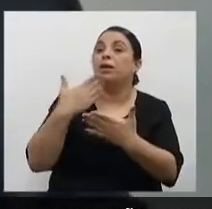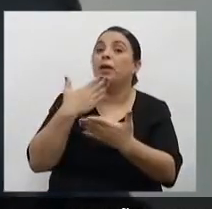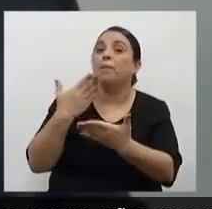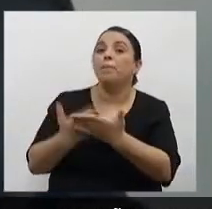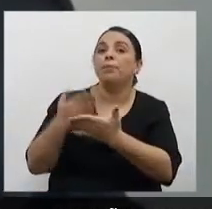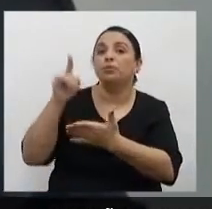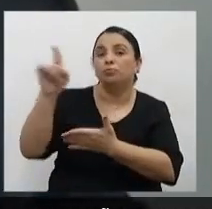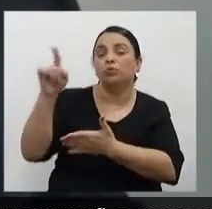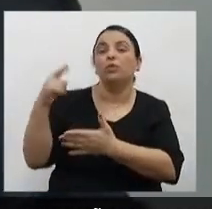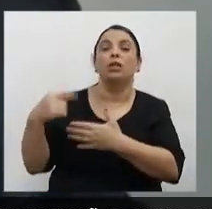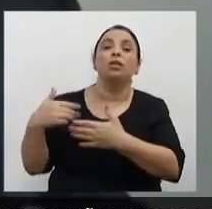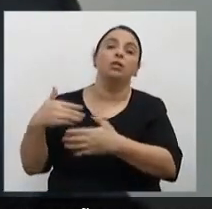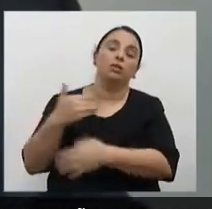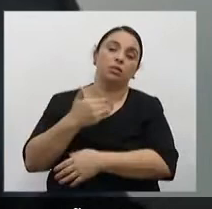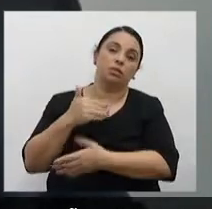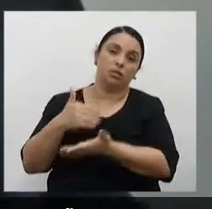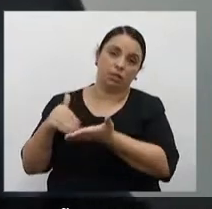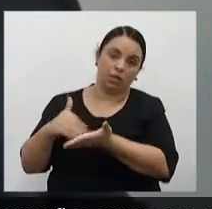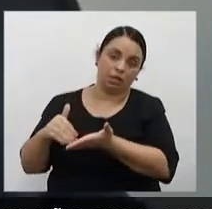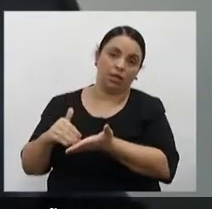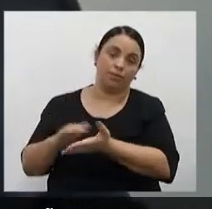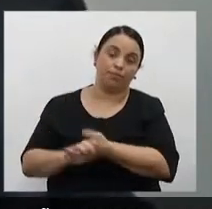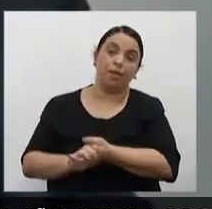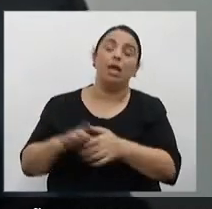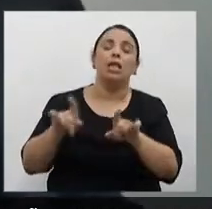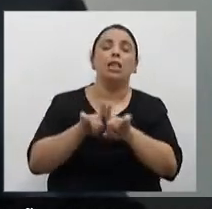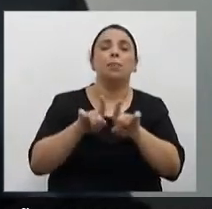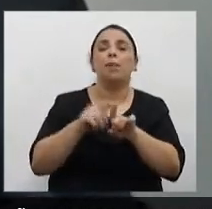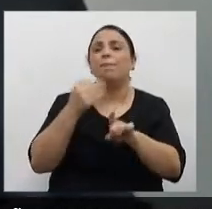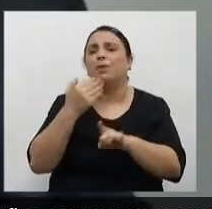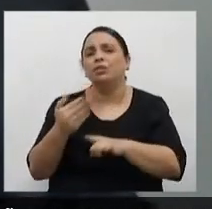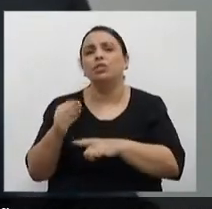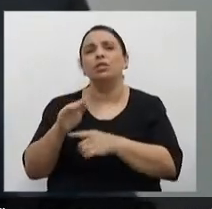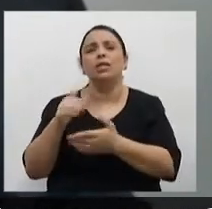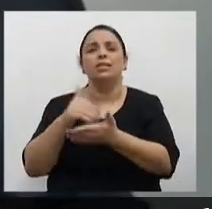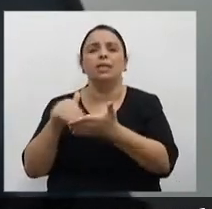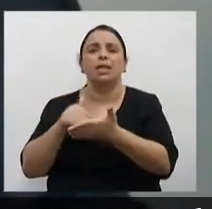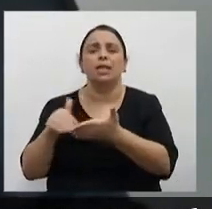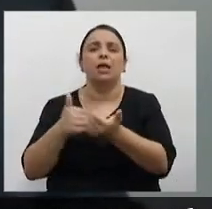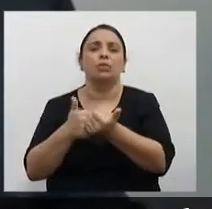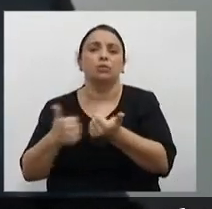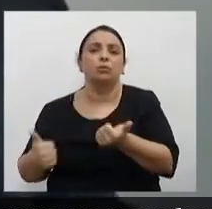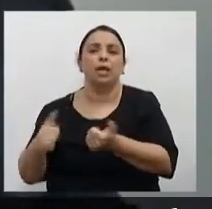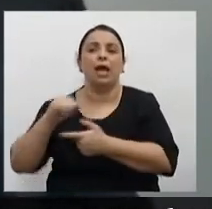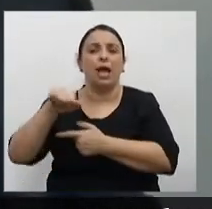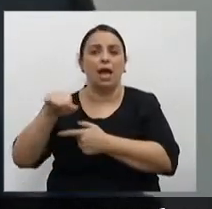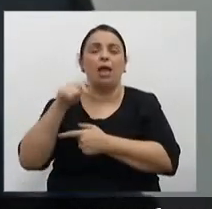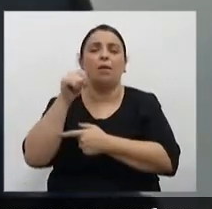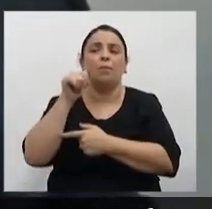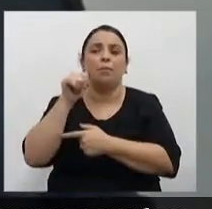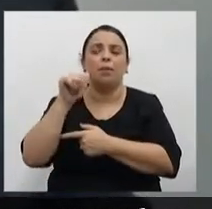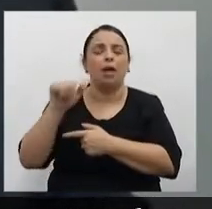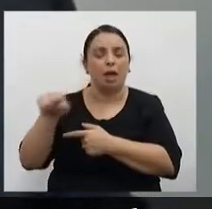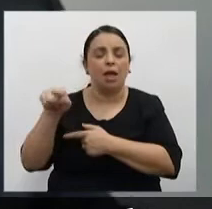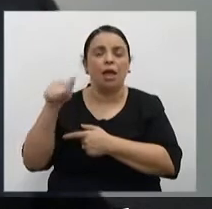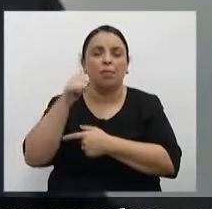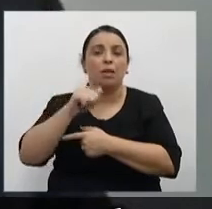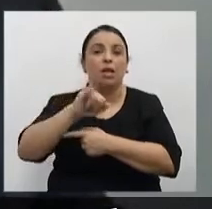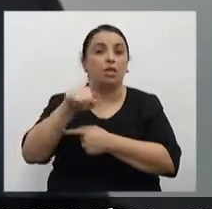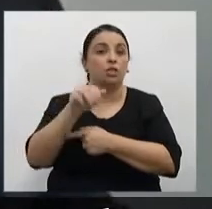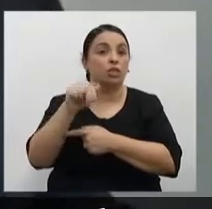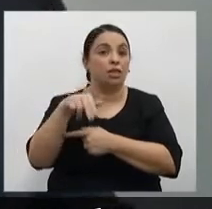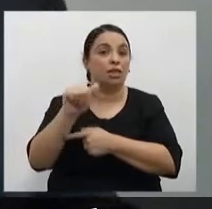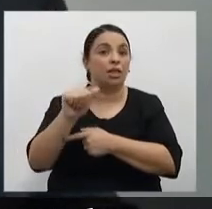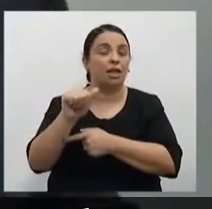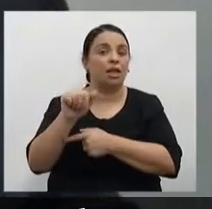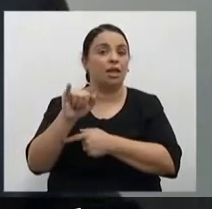pública. E pedir ao secretário, à nossa Janaína, que nos ajude, que não que o Estado modifique,